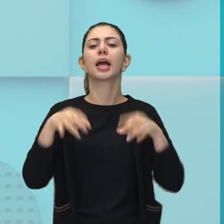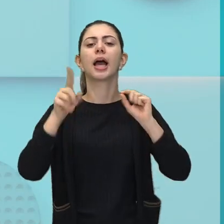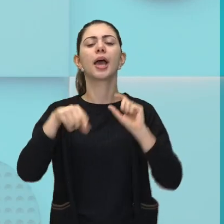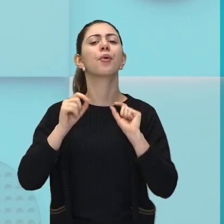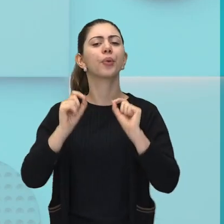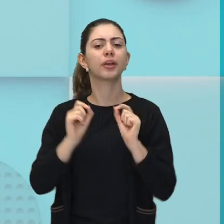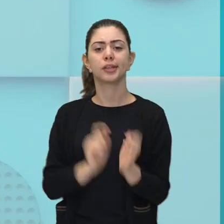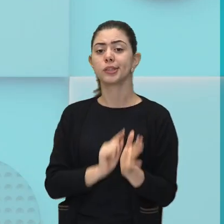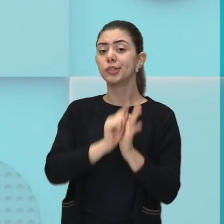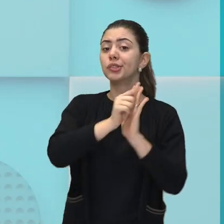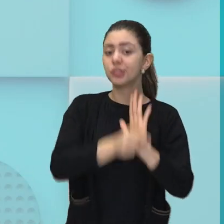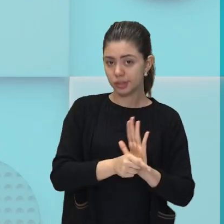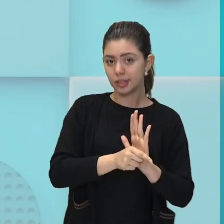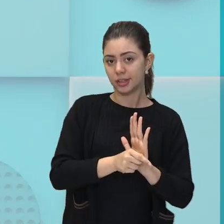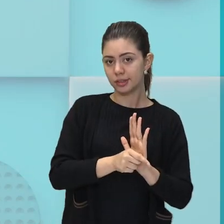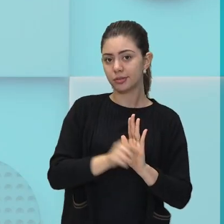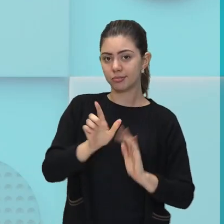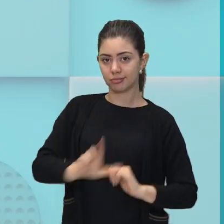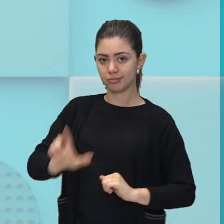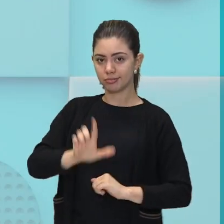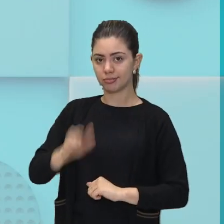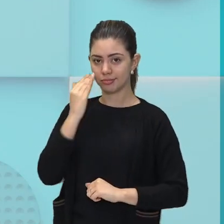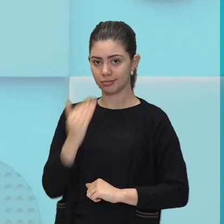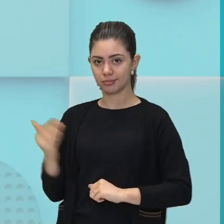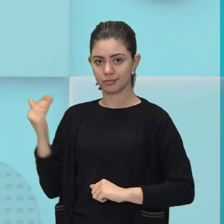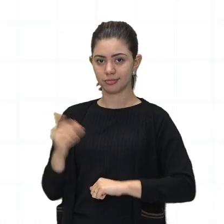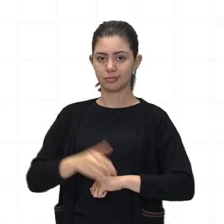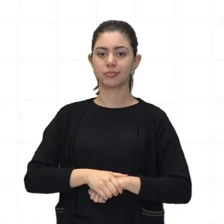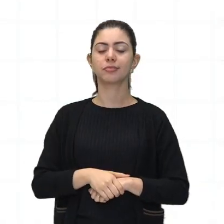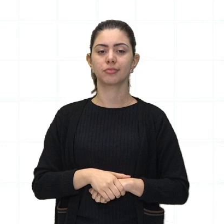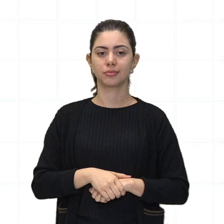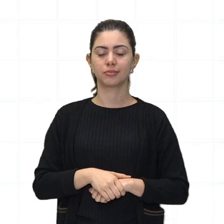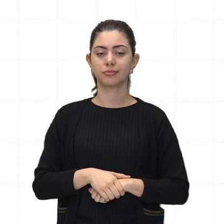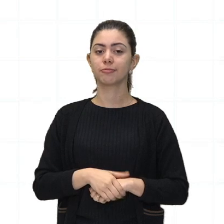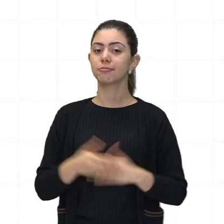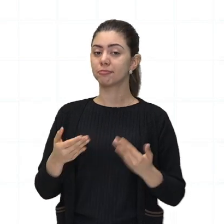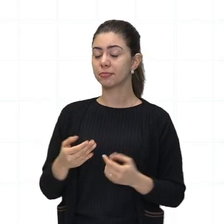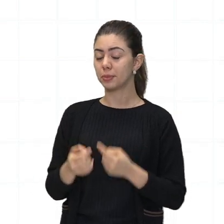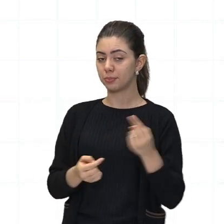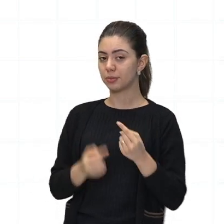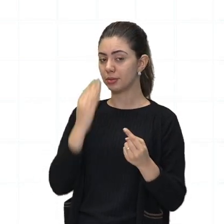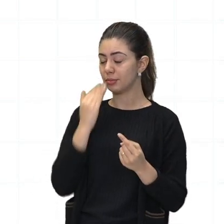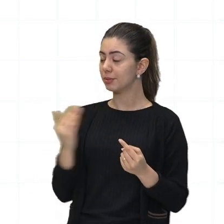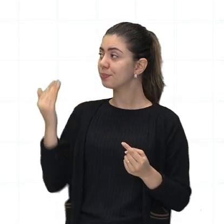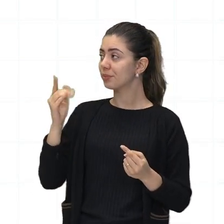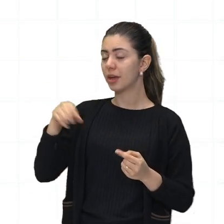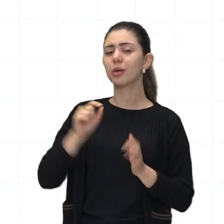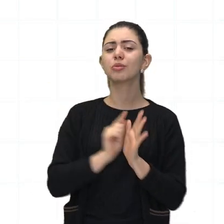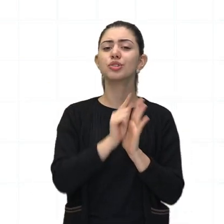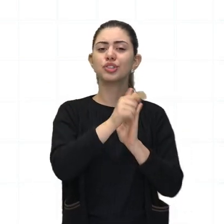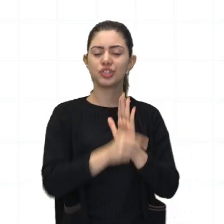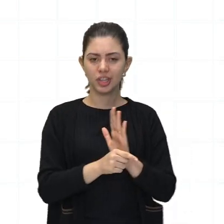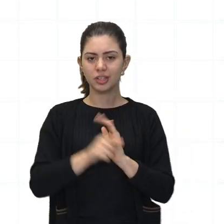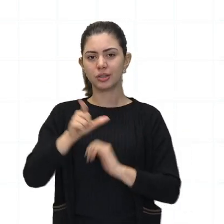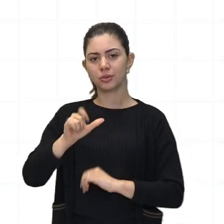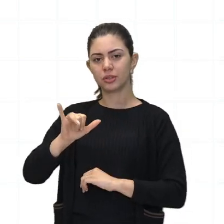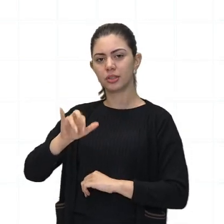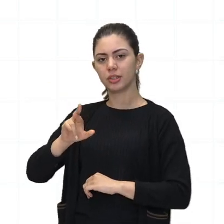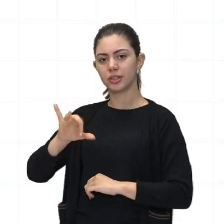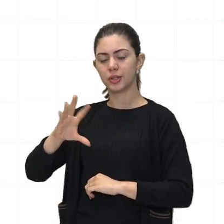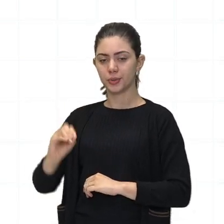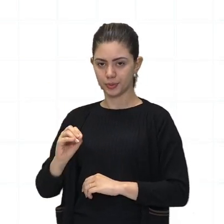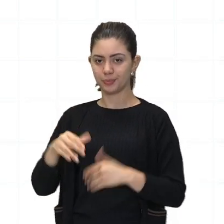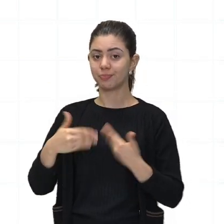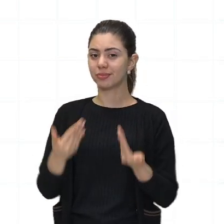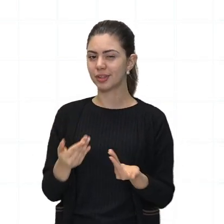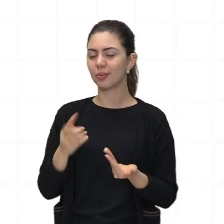gêneros literários. Bora dar uma olhadinha na nossa primeira cartela, com o nosso primeiro gênero, que é o gênero lírico. E